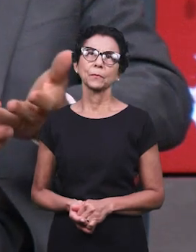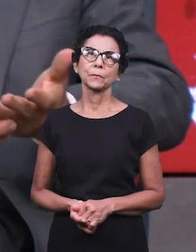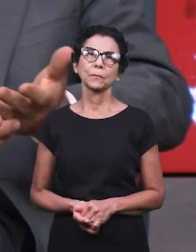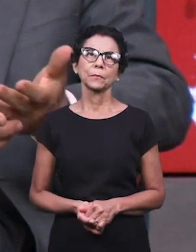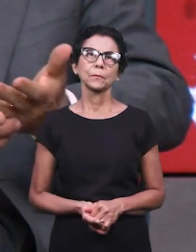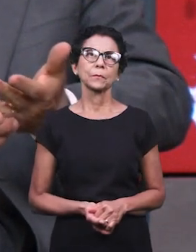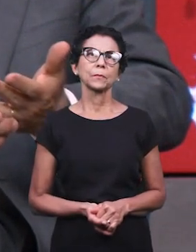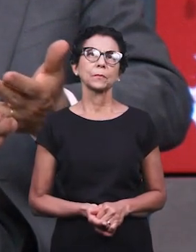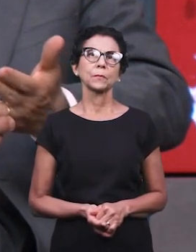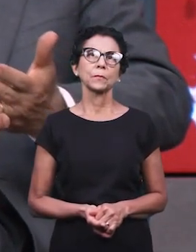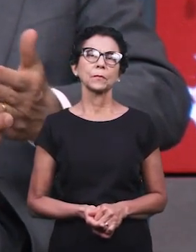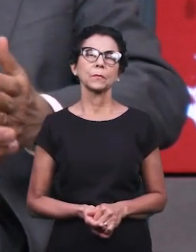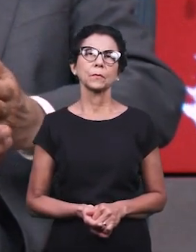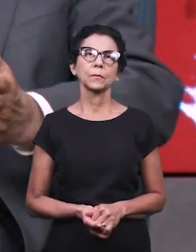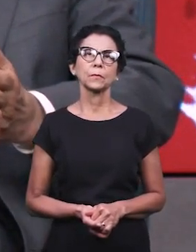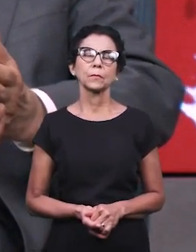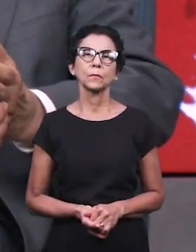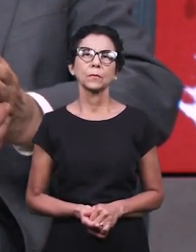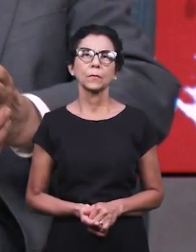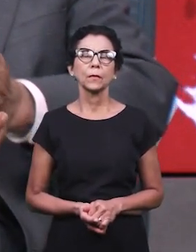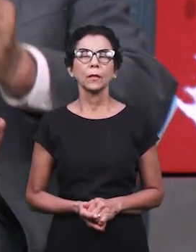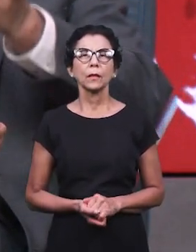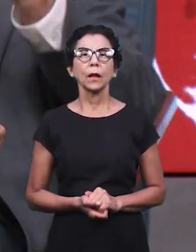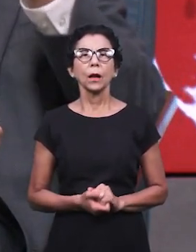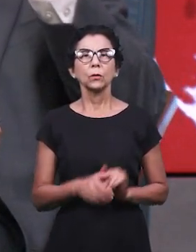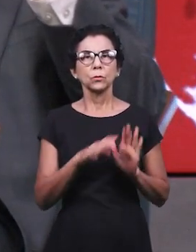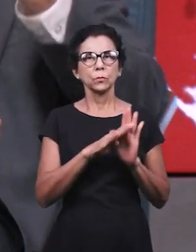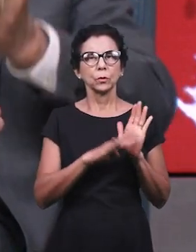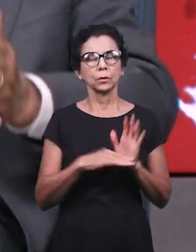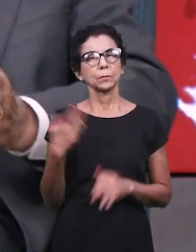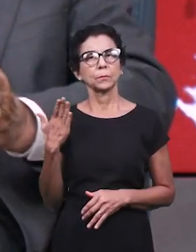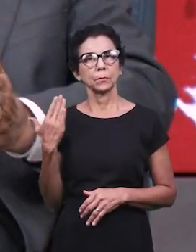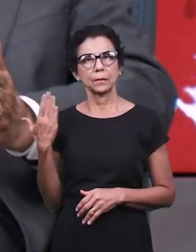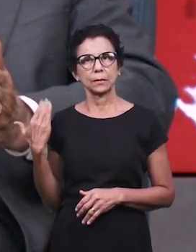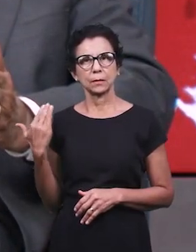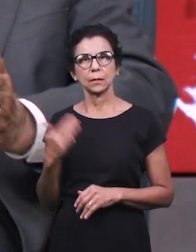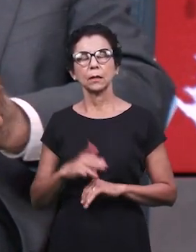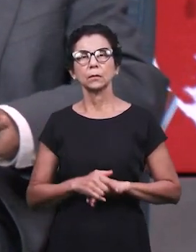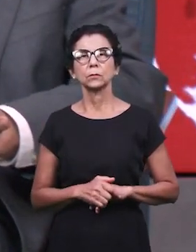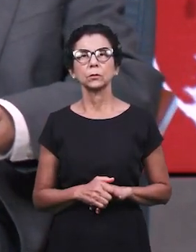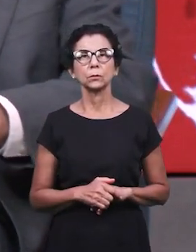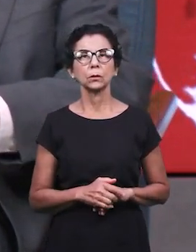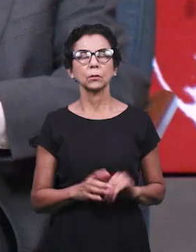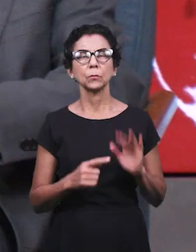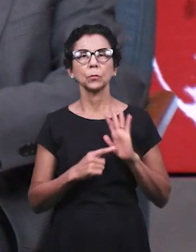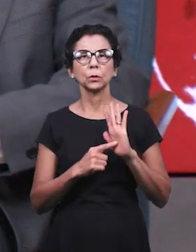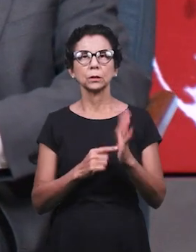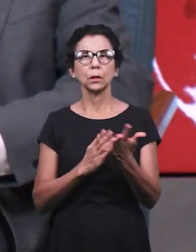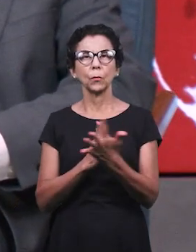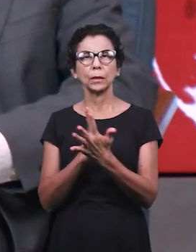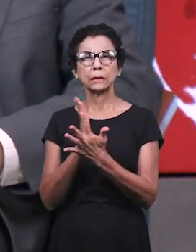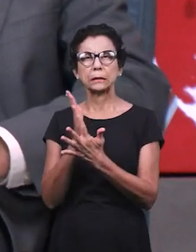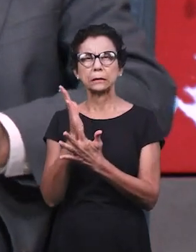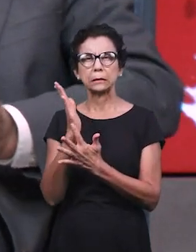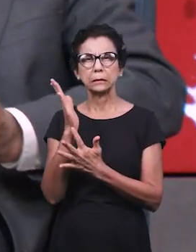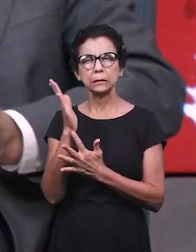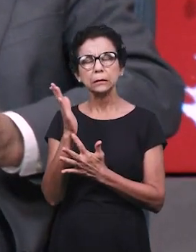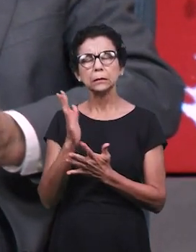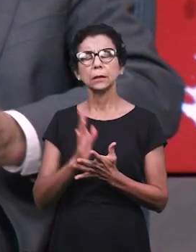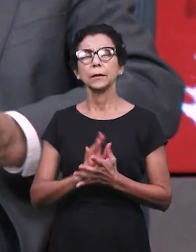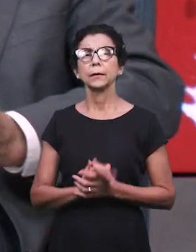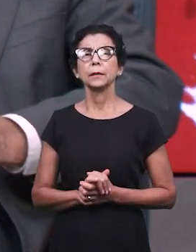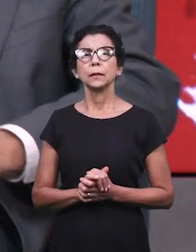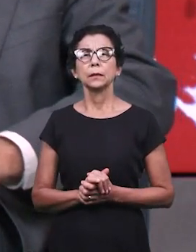Nós tínhamos abordado nos programas anteriores, mostrando uma linha,